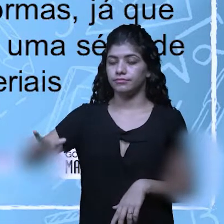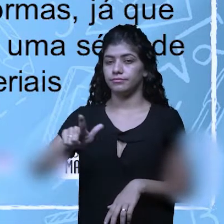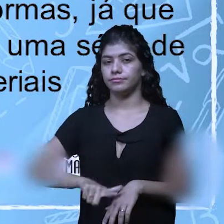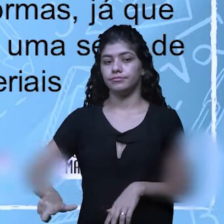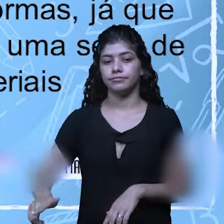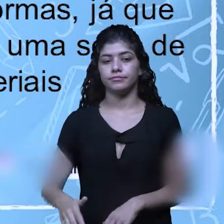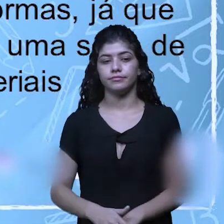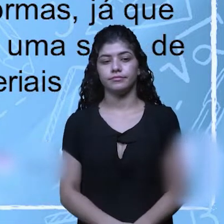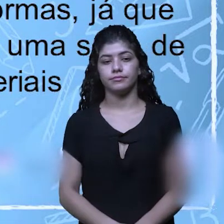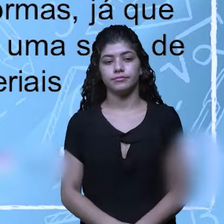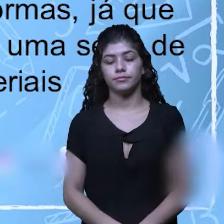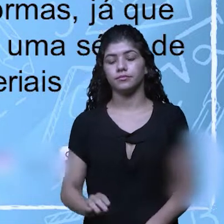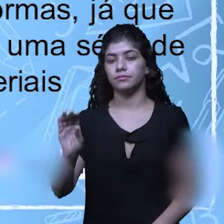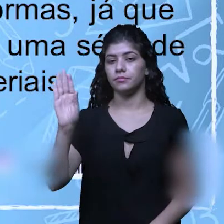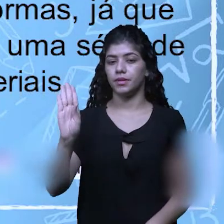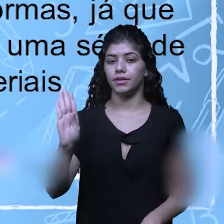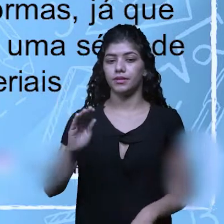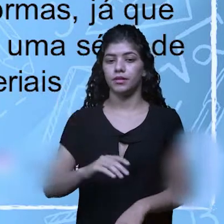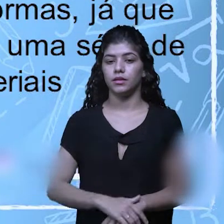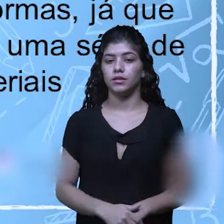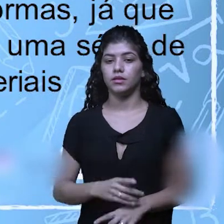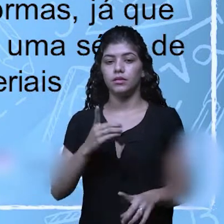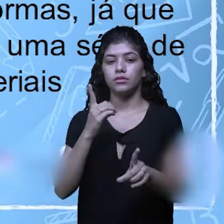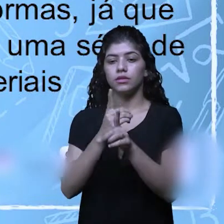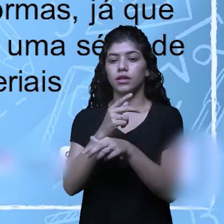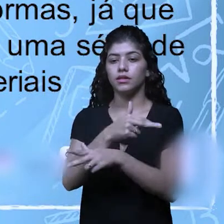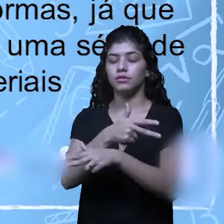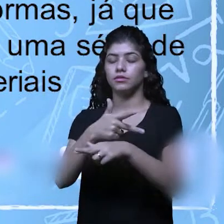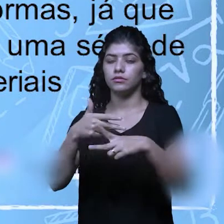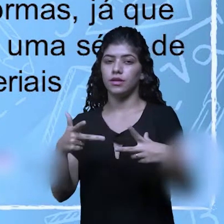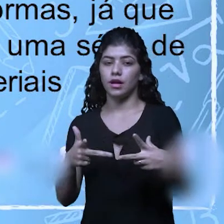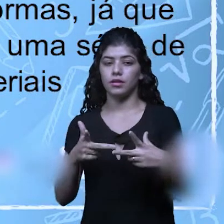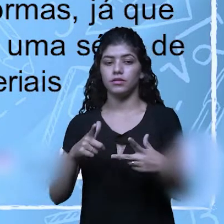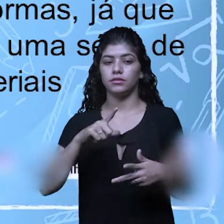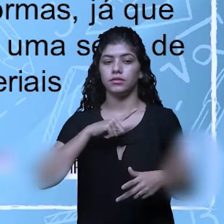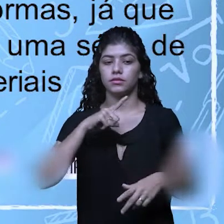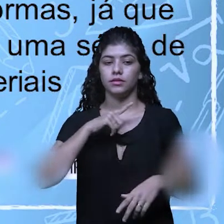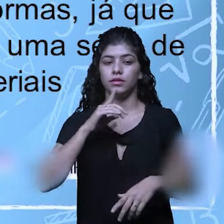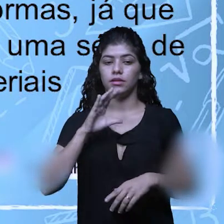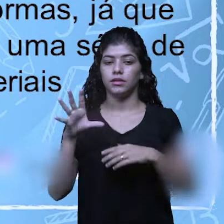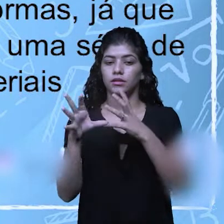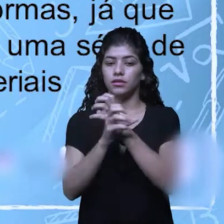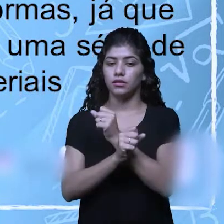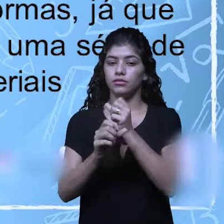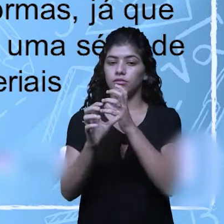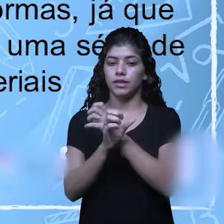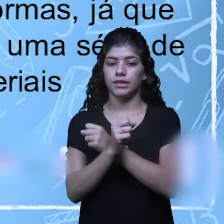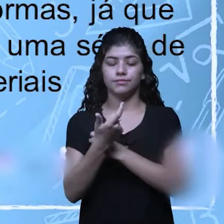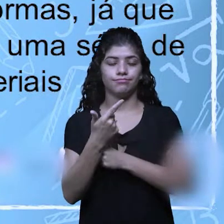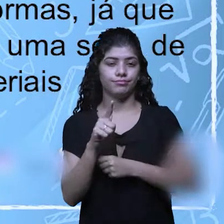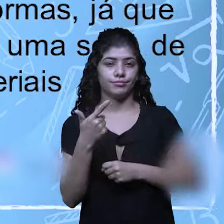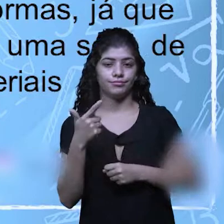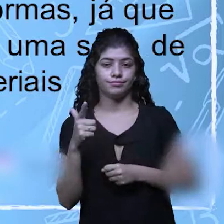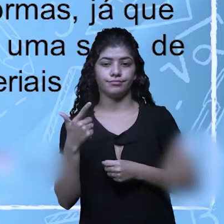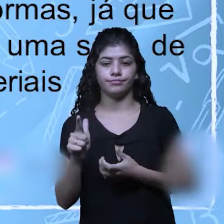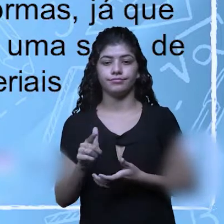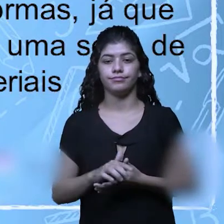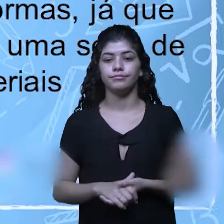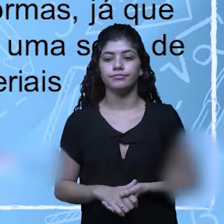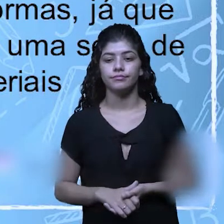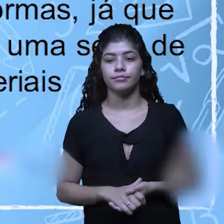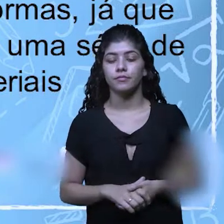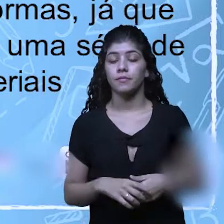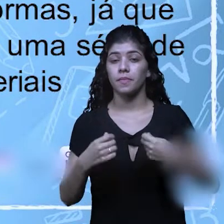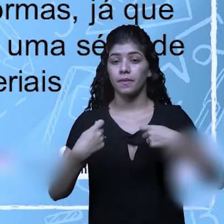de repetição. Incertezas do tipo B são encontradas de outras formas, já que não são